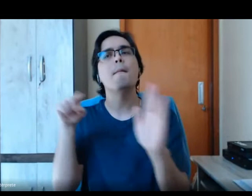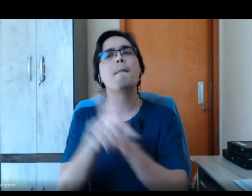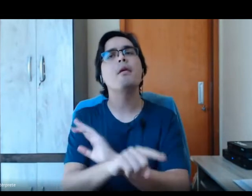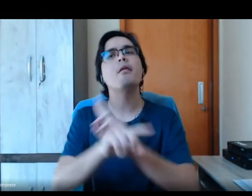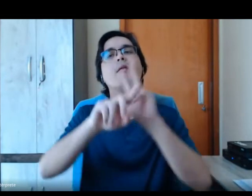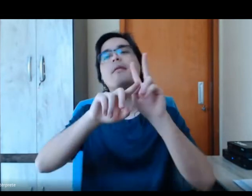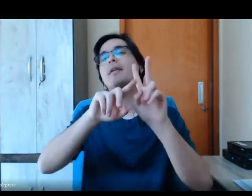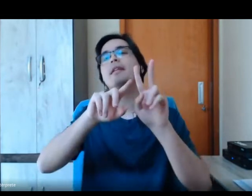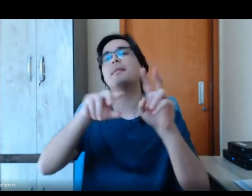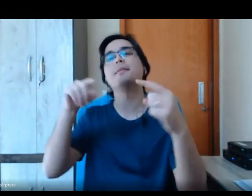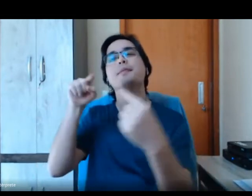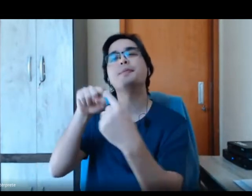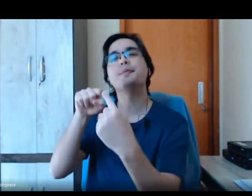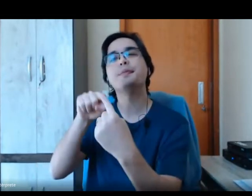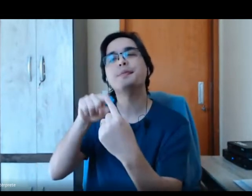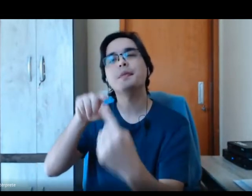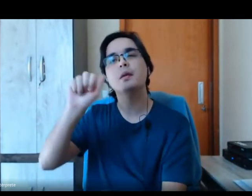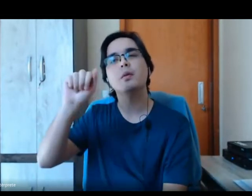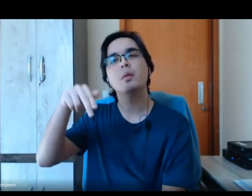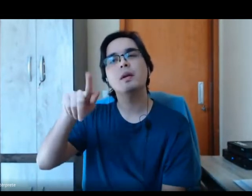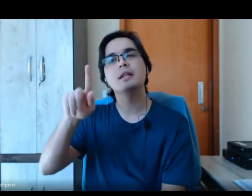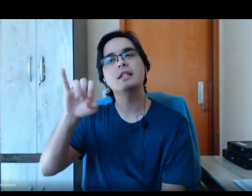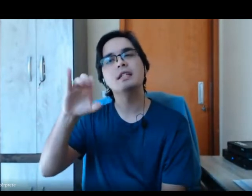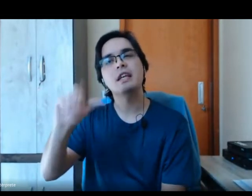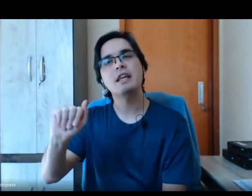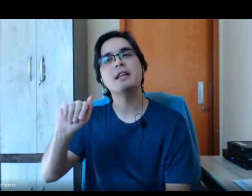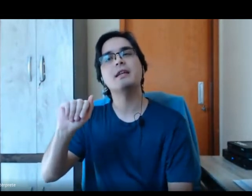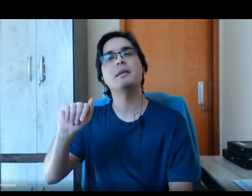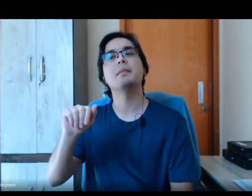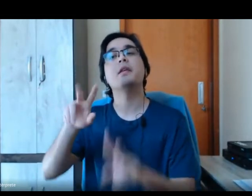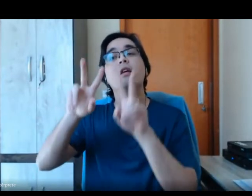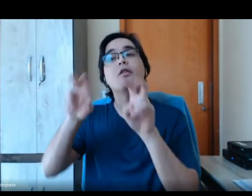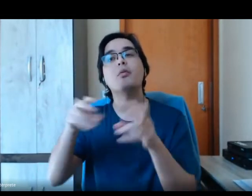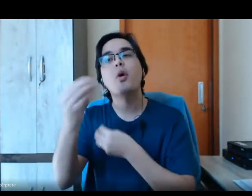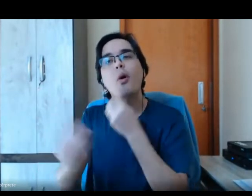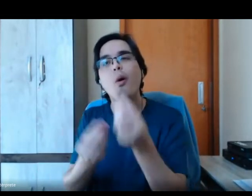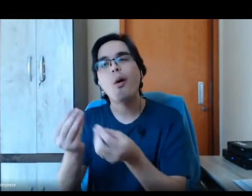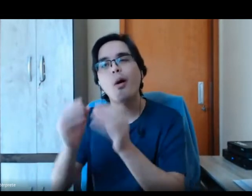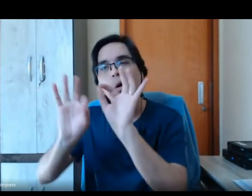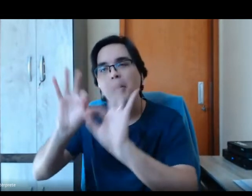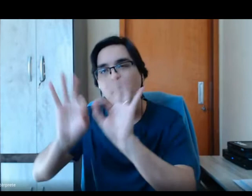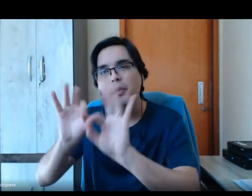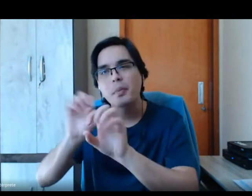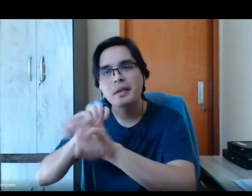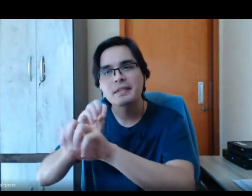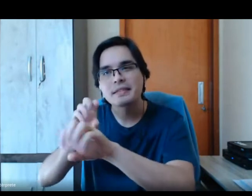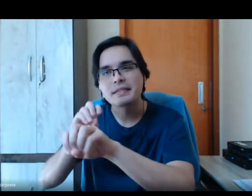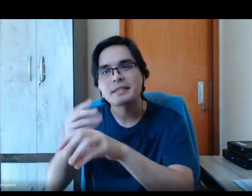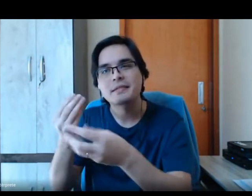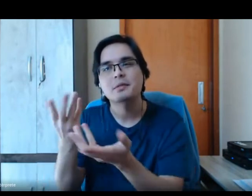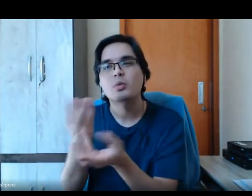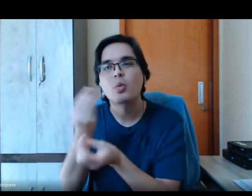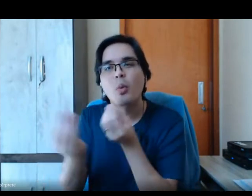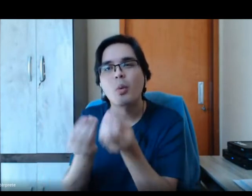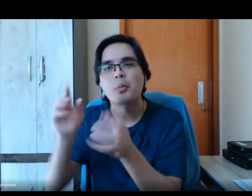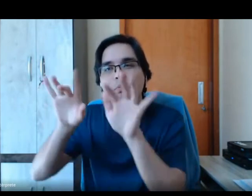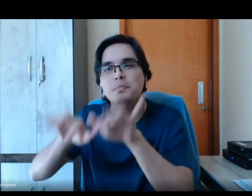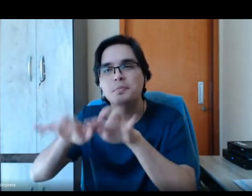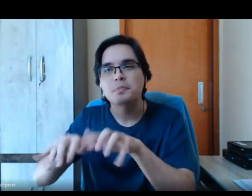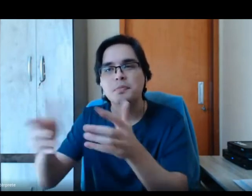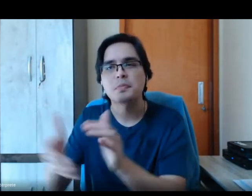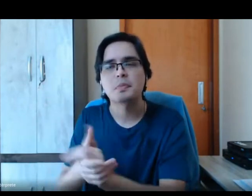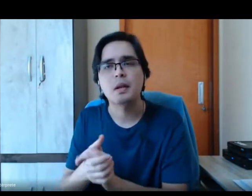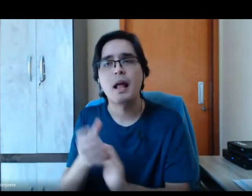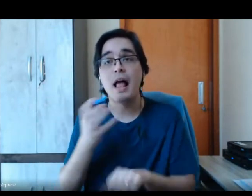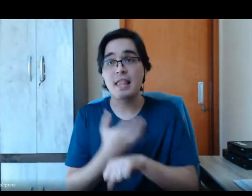por semana, ou se eu posso colocar um único tópico contemplando, por exemplo, 16 horas. Claro que esse levaria